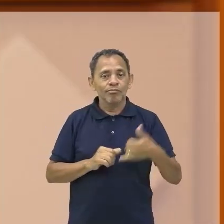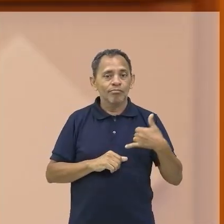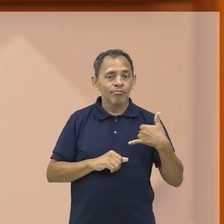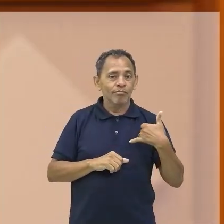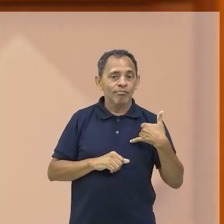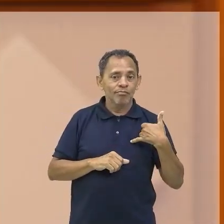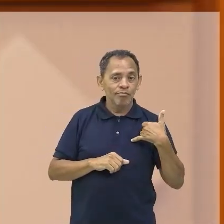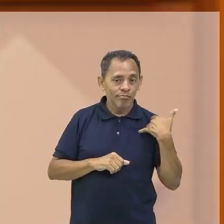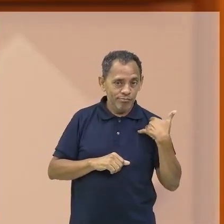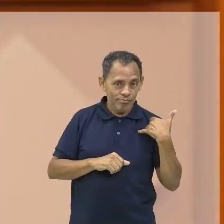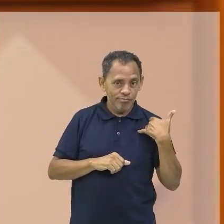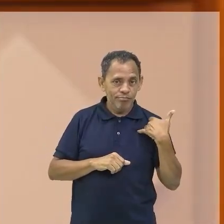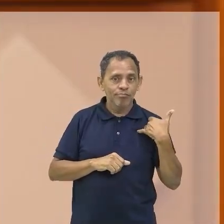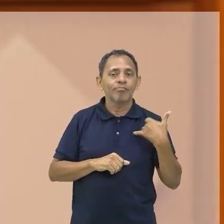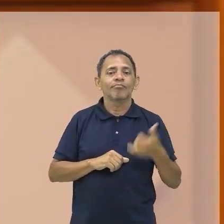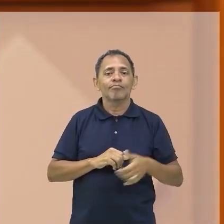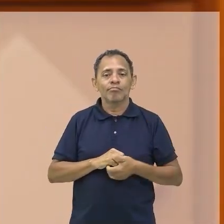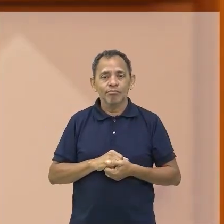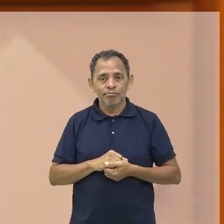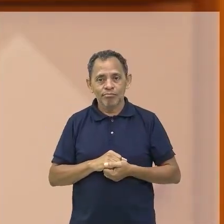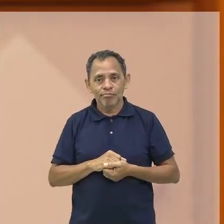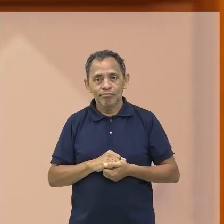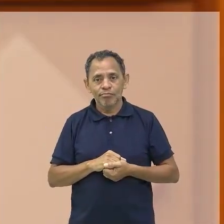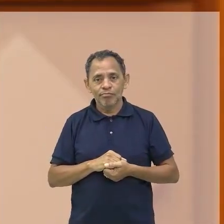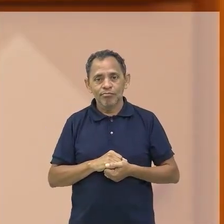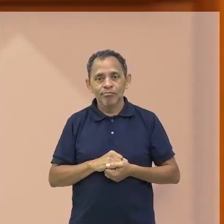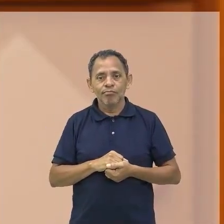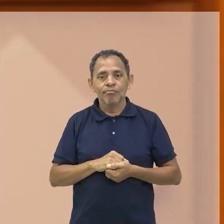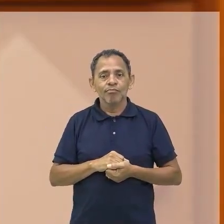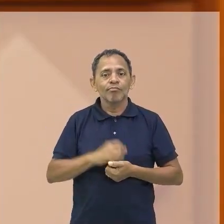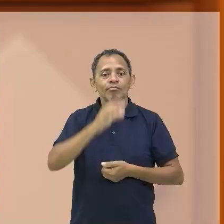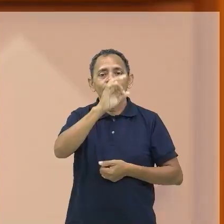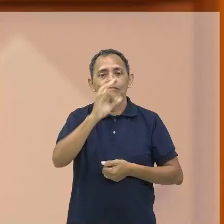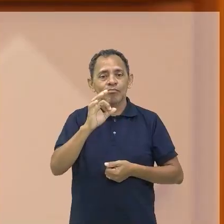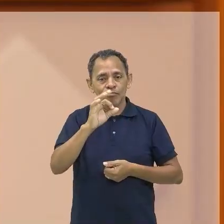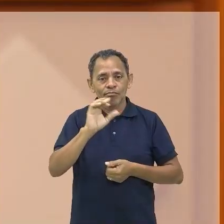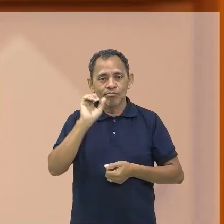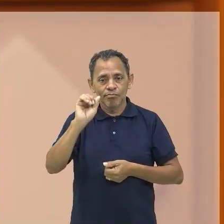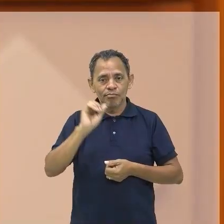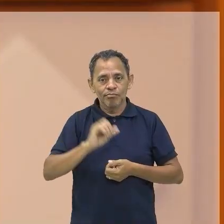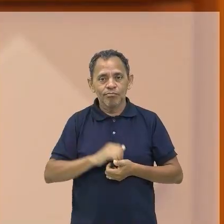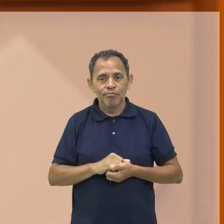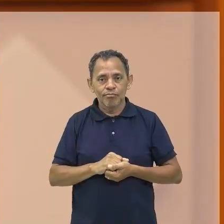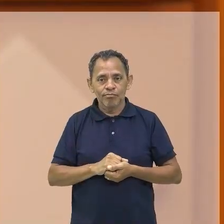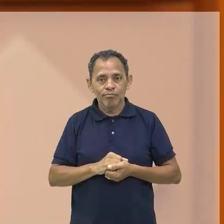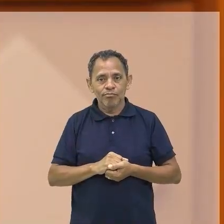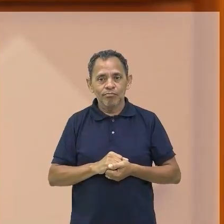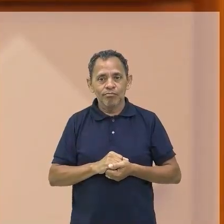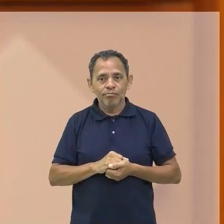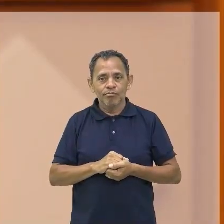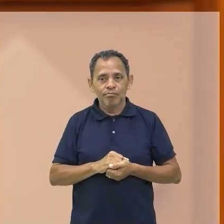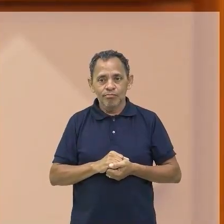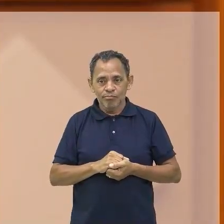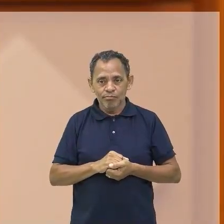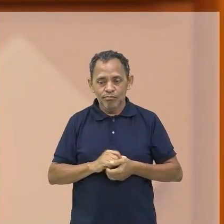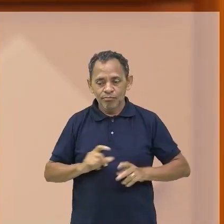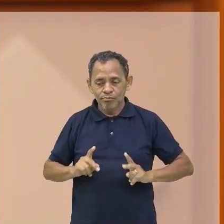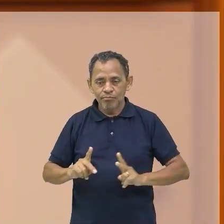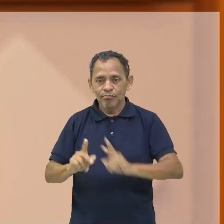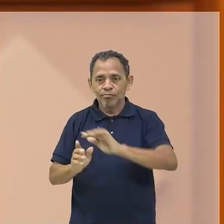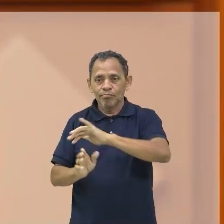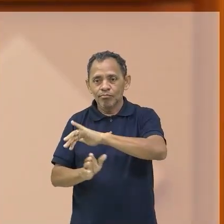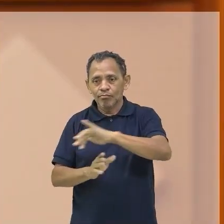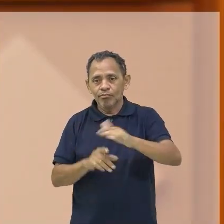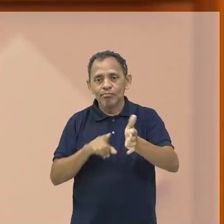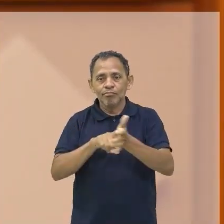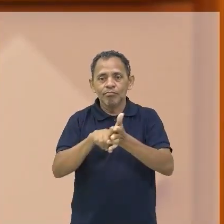dos jovens, né, que compreende aos jovens, um percentual bem elevado no nosso estado. Dando continuidade, a gente